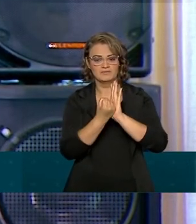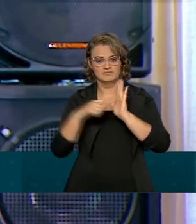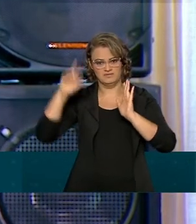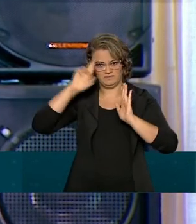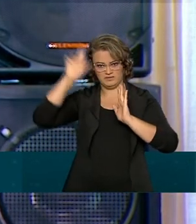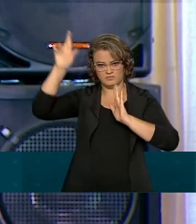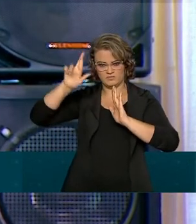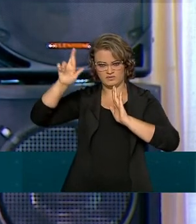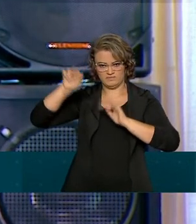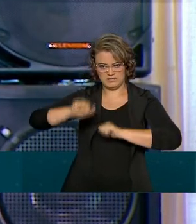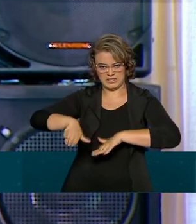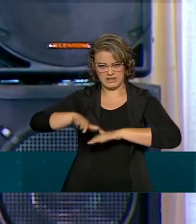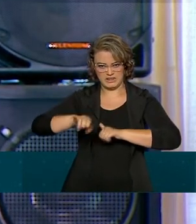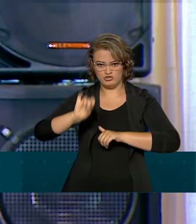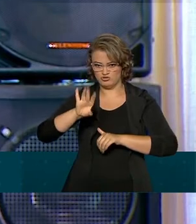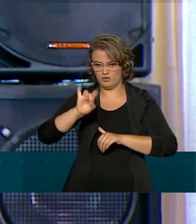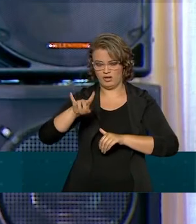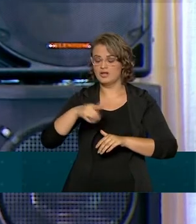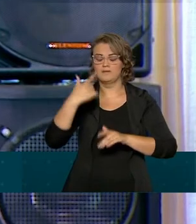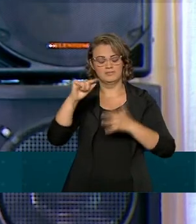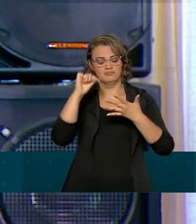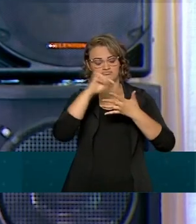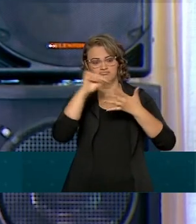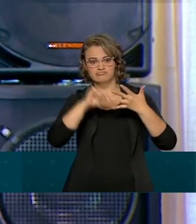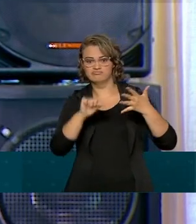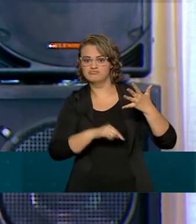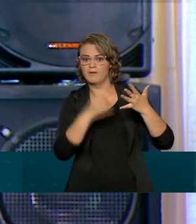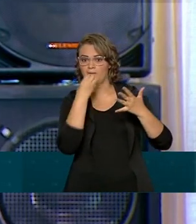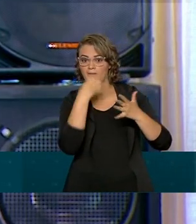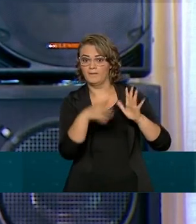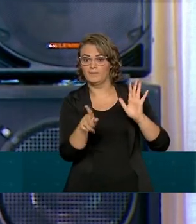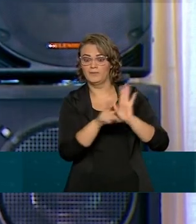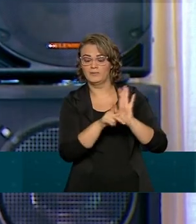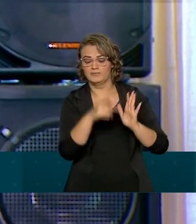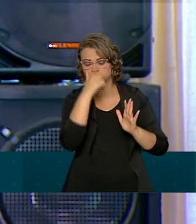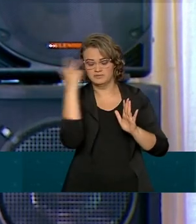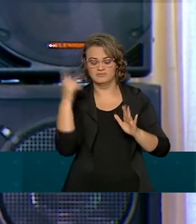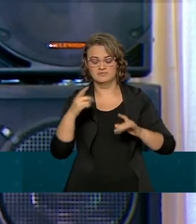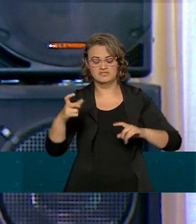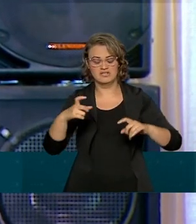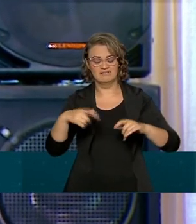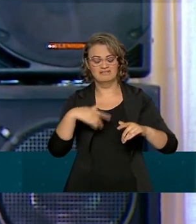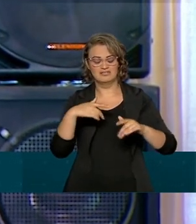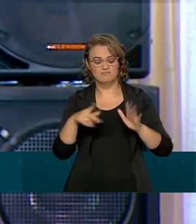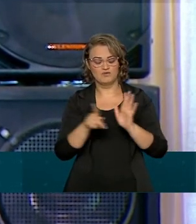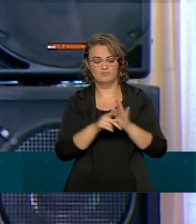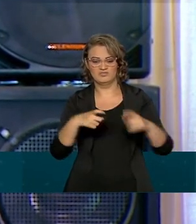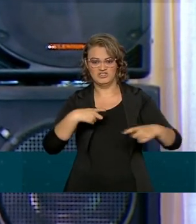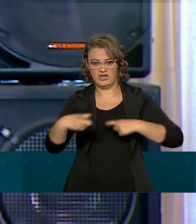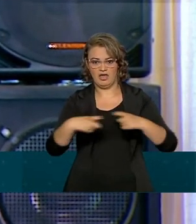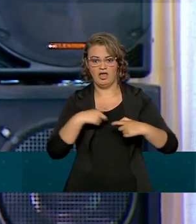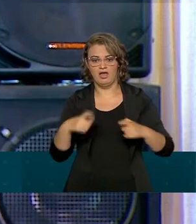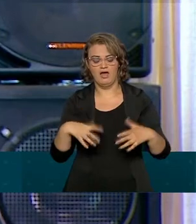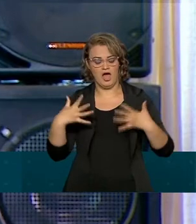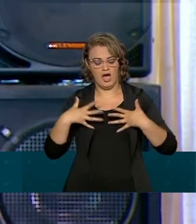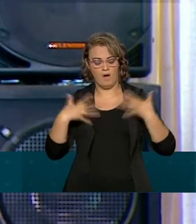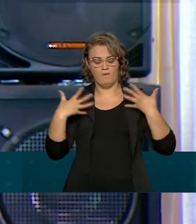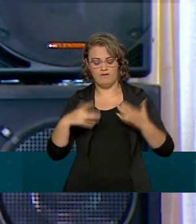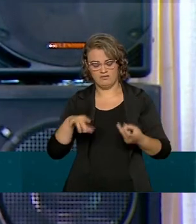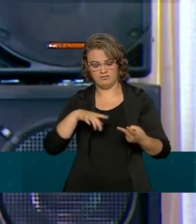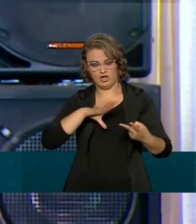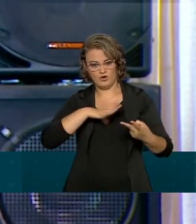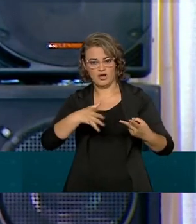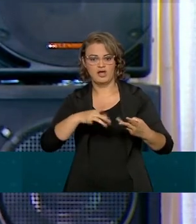autoridade militar mas também das virtudes próprias do homem que tem a guerra por Ofício como a honra a